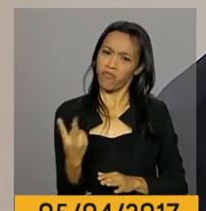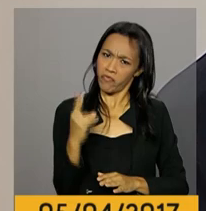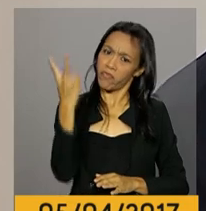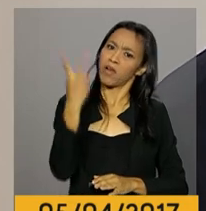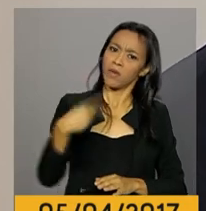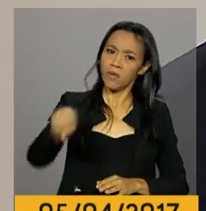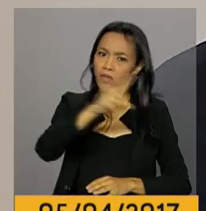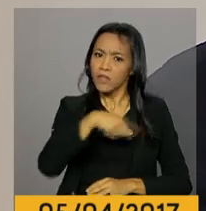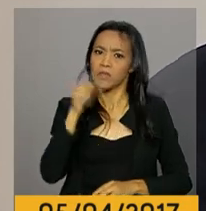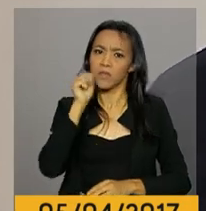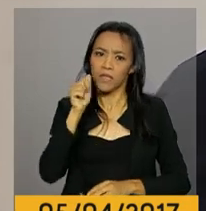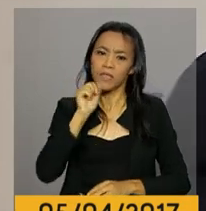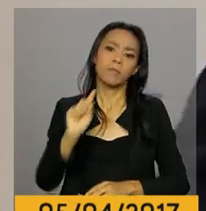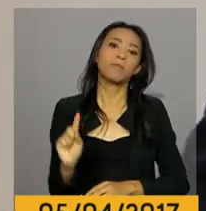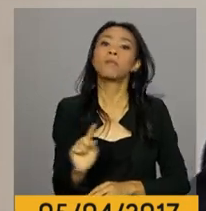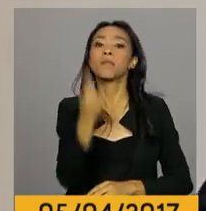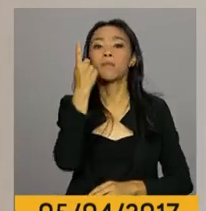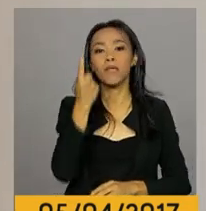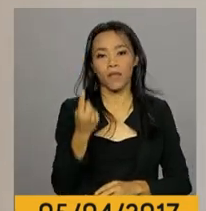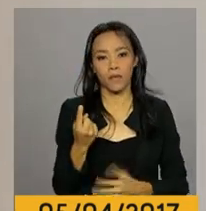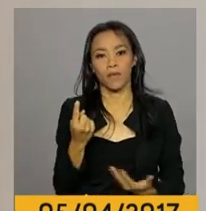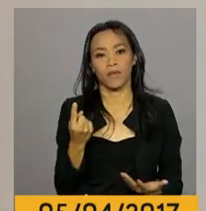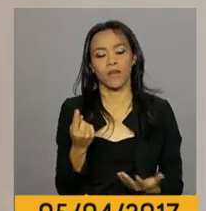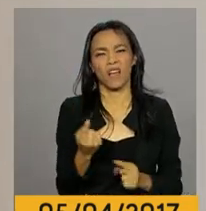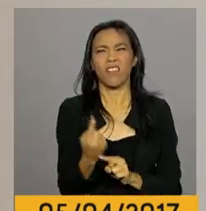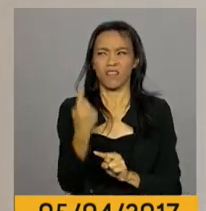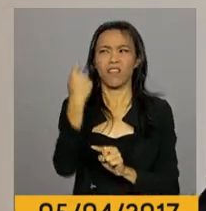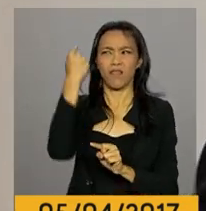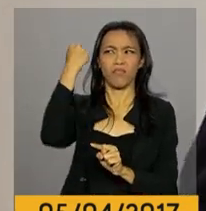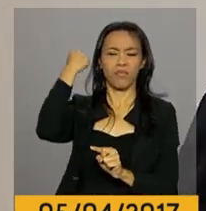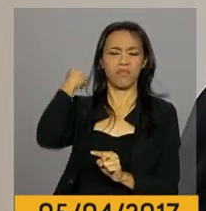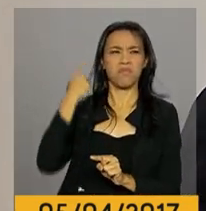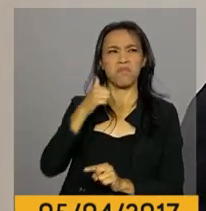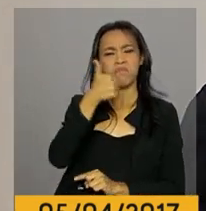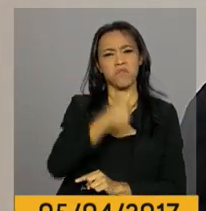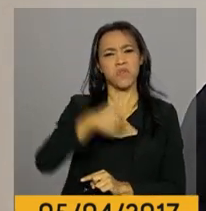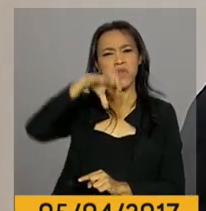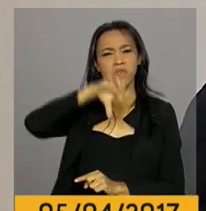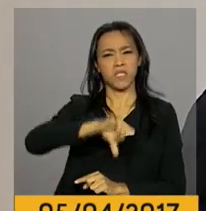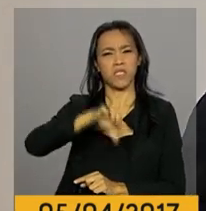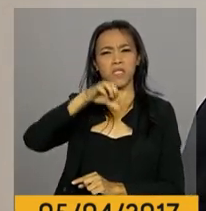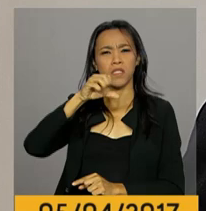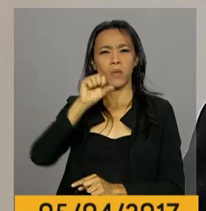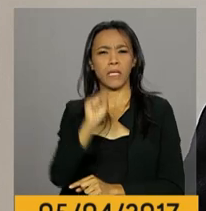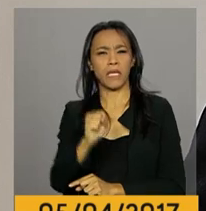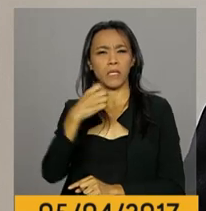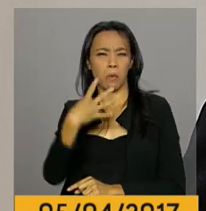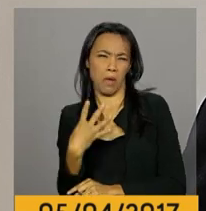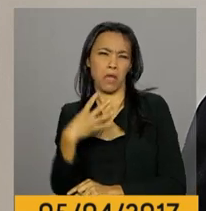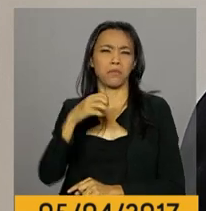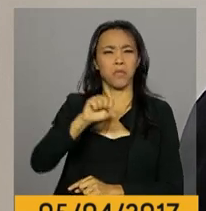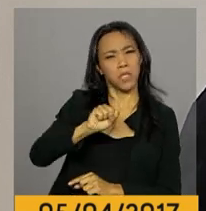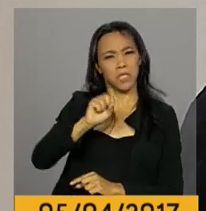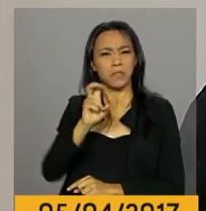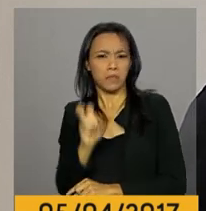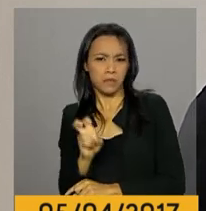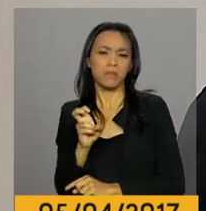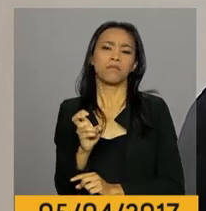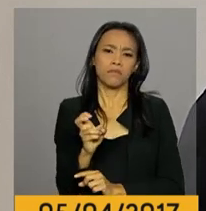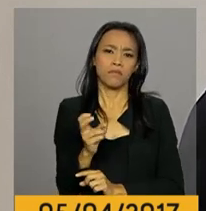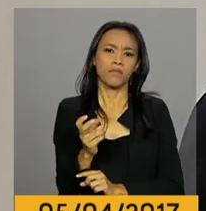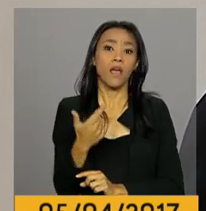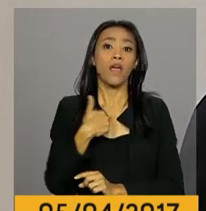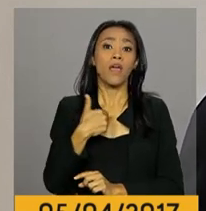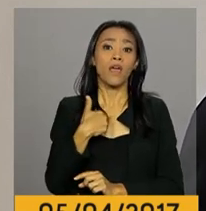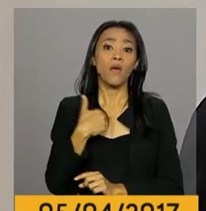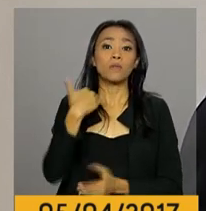mulheres o primeiro deles há muito tempo atrás foi em 1984 85 eu